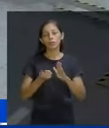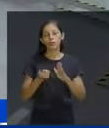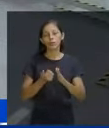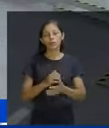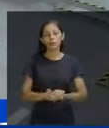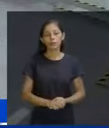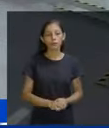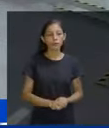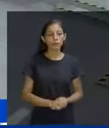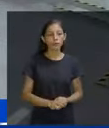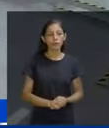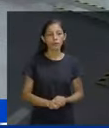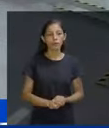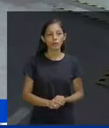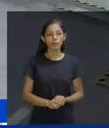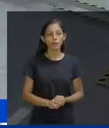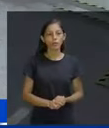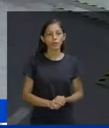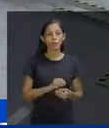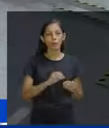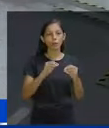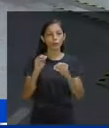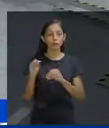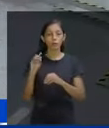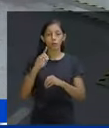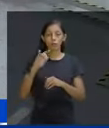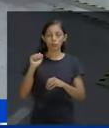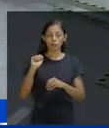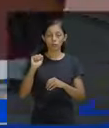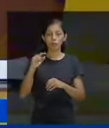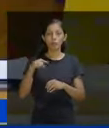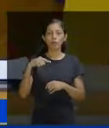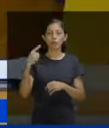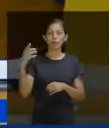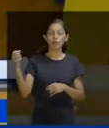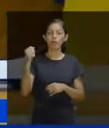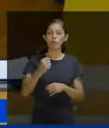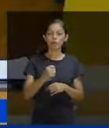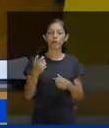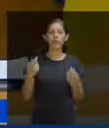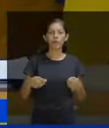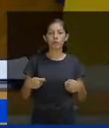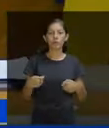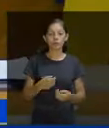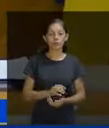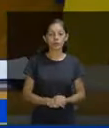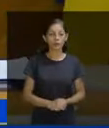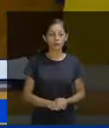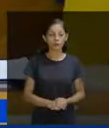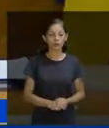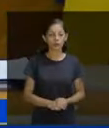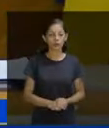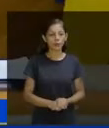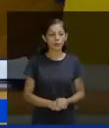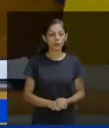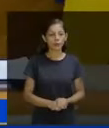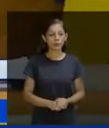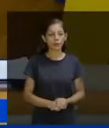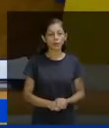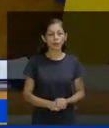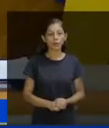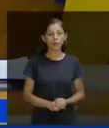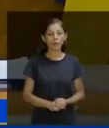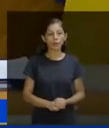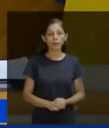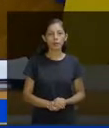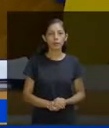determinando a intimação dos embargados. Perfeito. Então, esse está transformado em diligência. Eu acho que era esse, o doutor José Célio